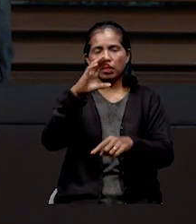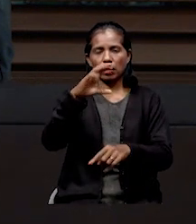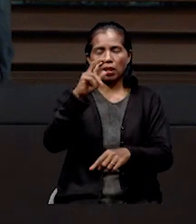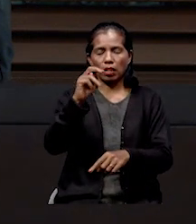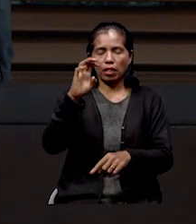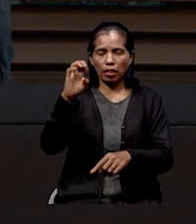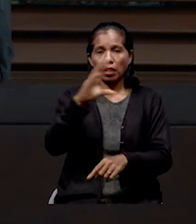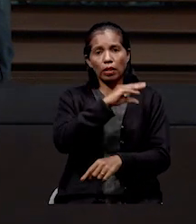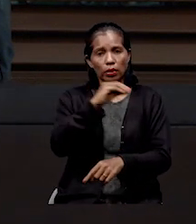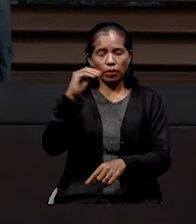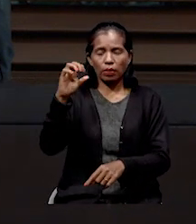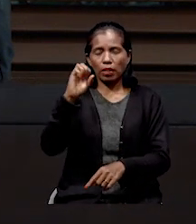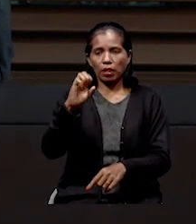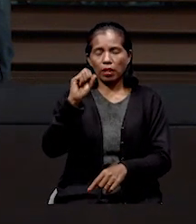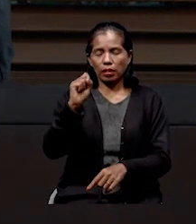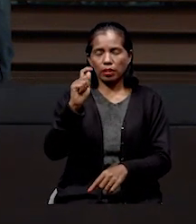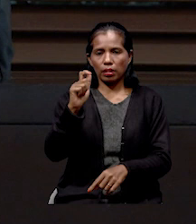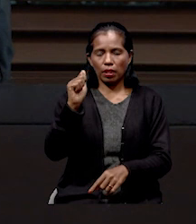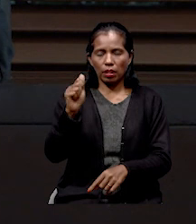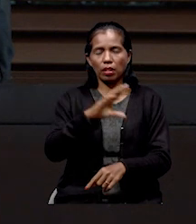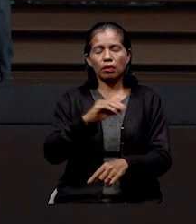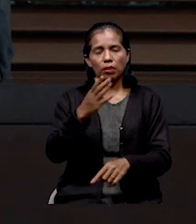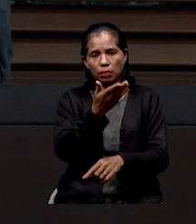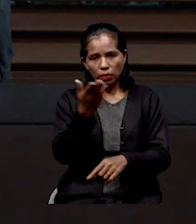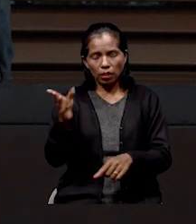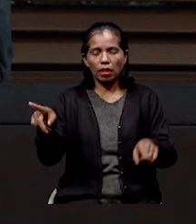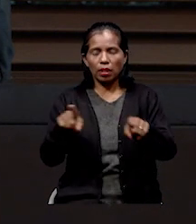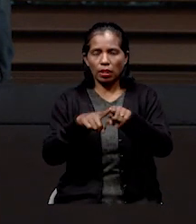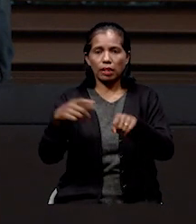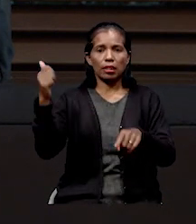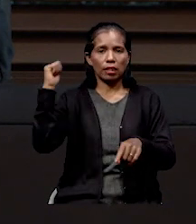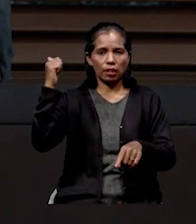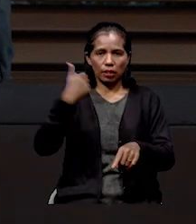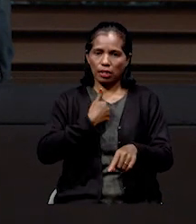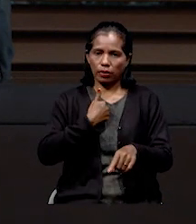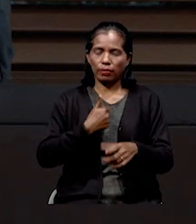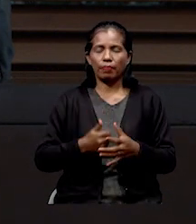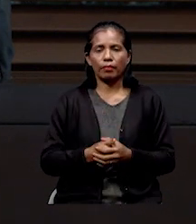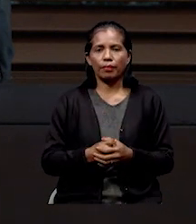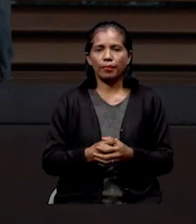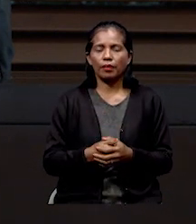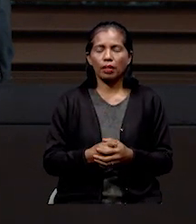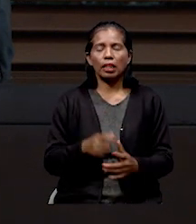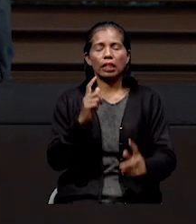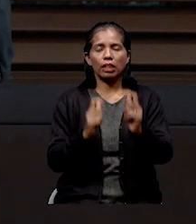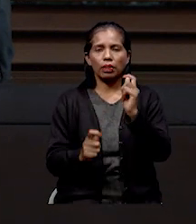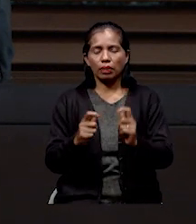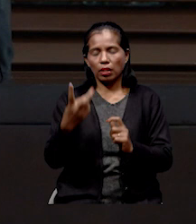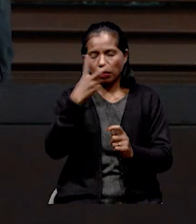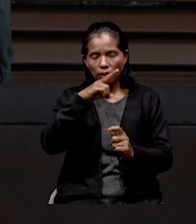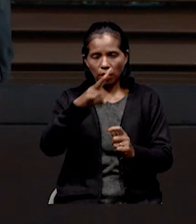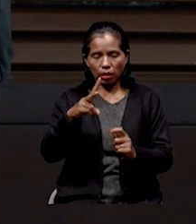hostai ho ita boa ser anudar candidato ou ita boa ser na equipa neve tribunal berharap pel proses ini kari kono